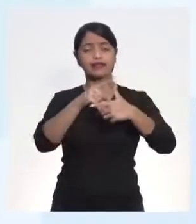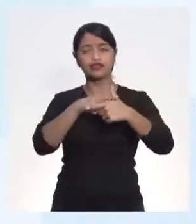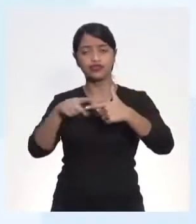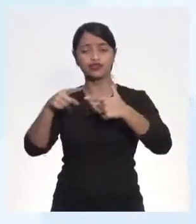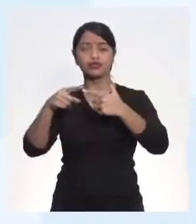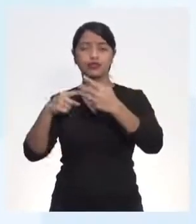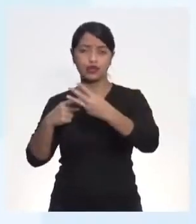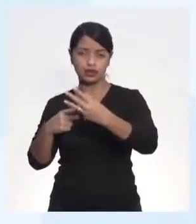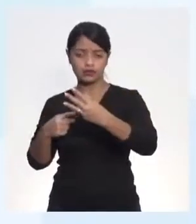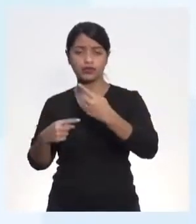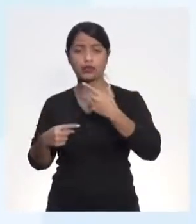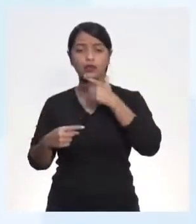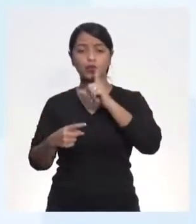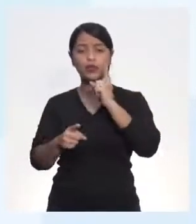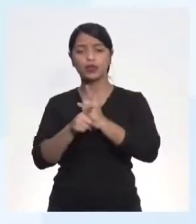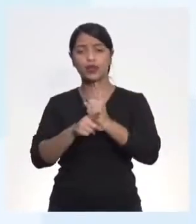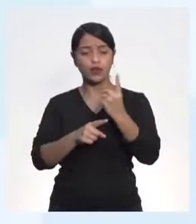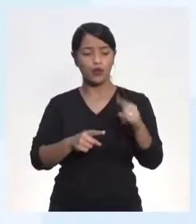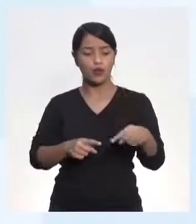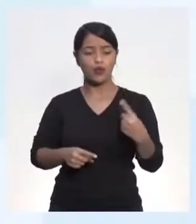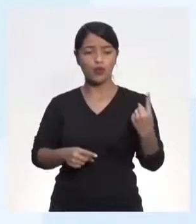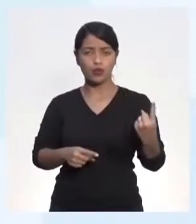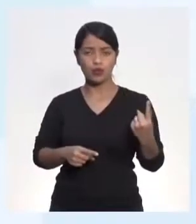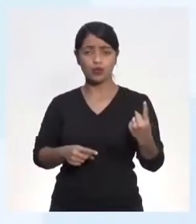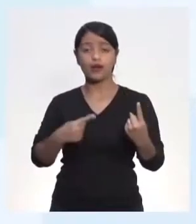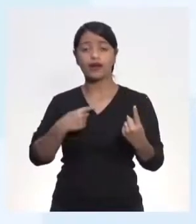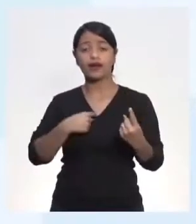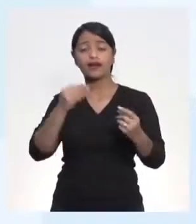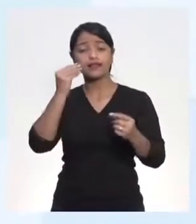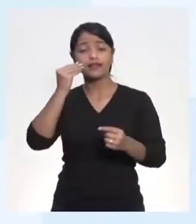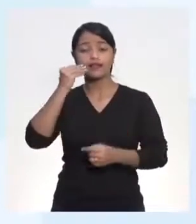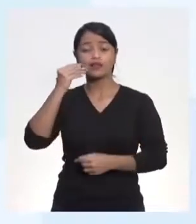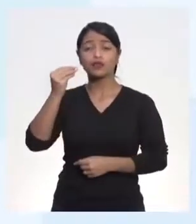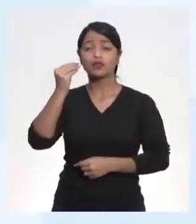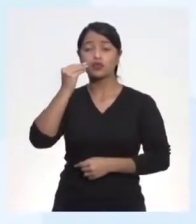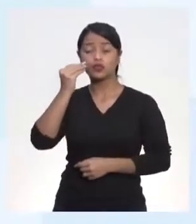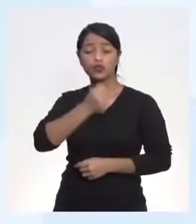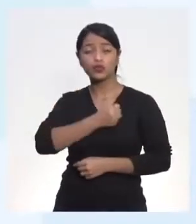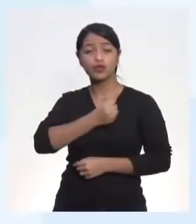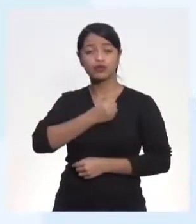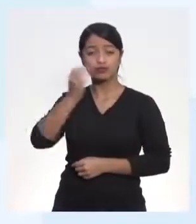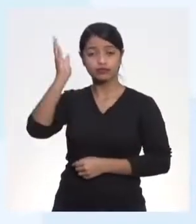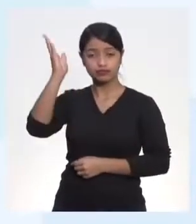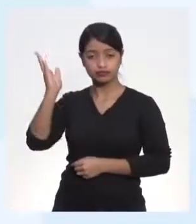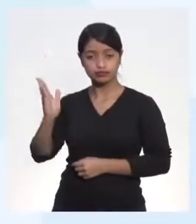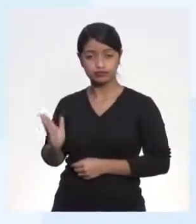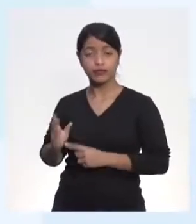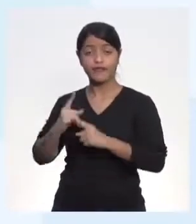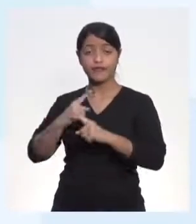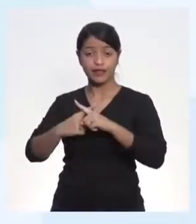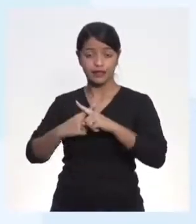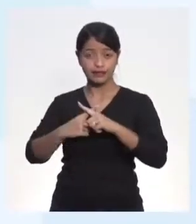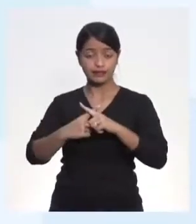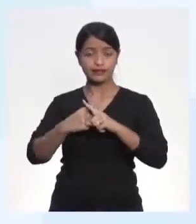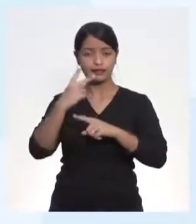fechei aqui 1 e 1. Aí eu multiplico, né? Multiplico todos os termos, encontro, né, o mesmo valor, Ale. Que é